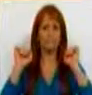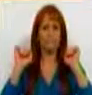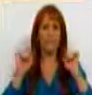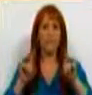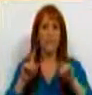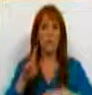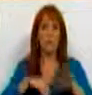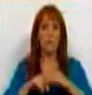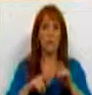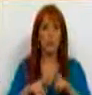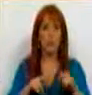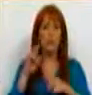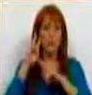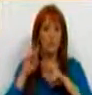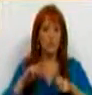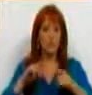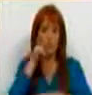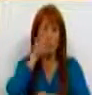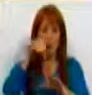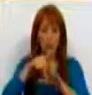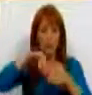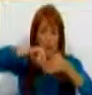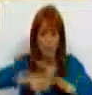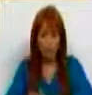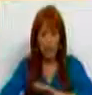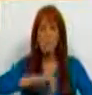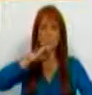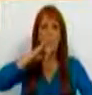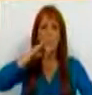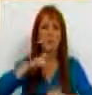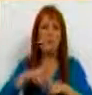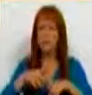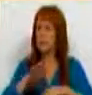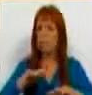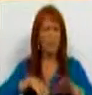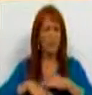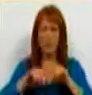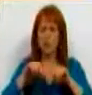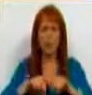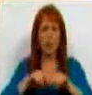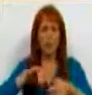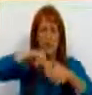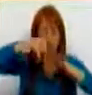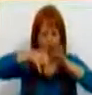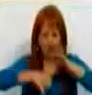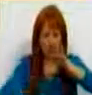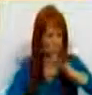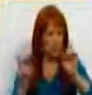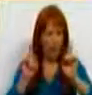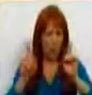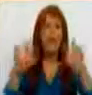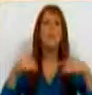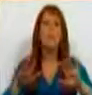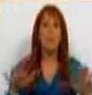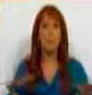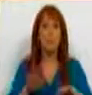Para realizar o furo de prospeção de petróleo, não está ainda a ser realizada essa perfuração. De qualquer modo,